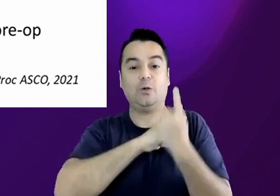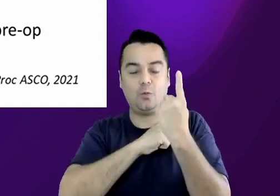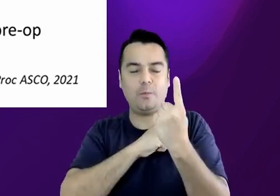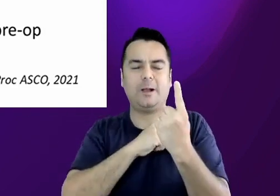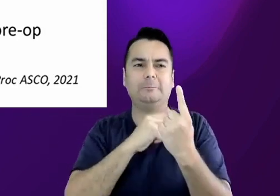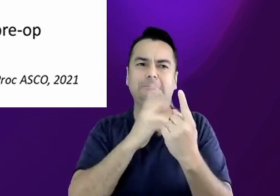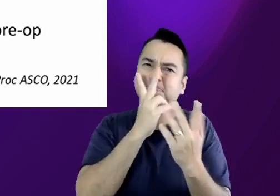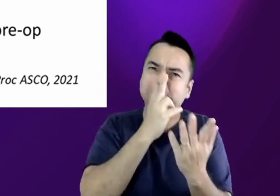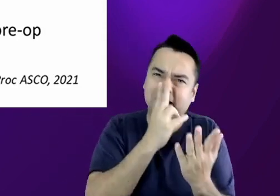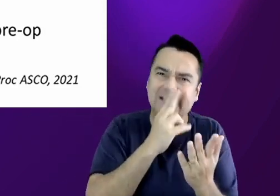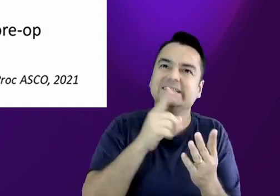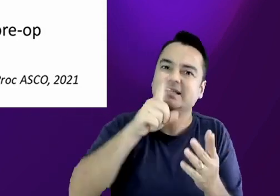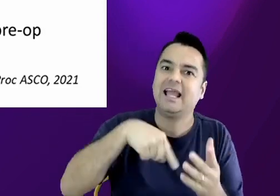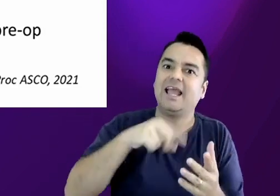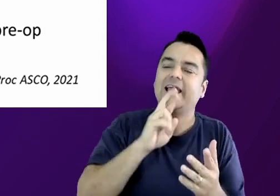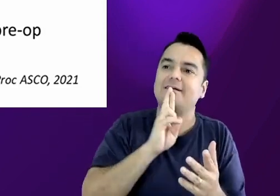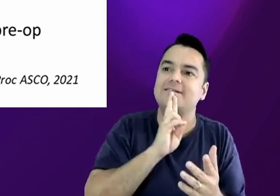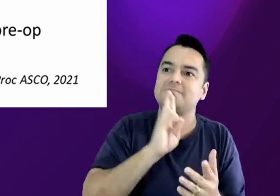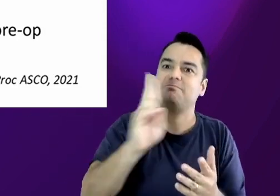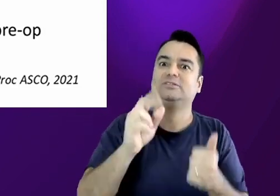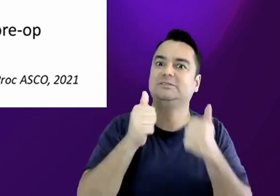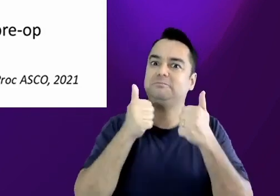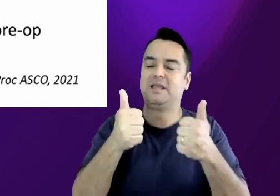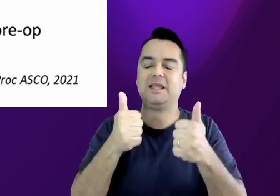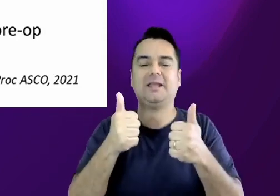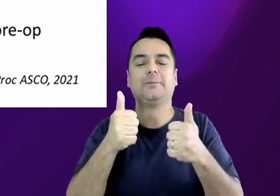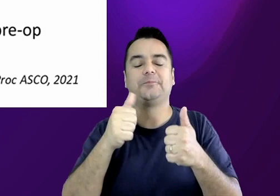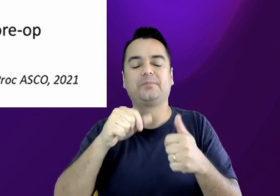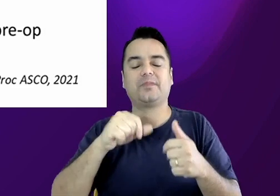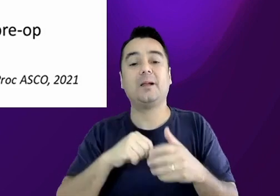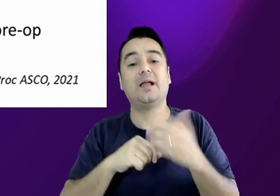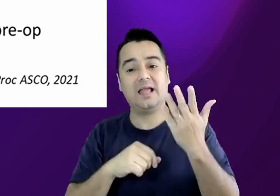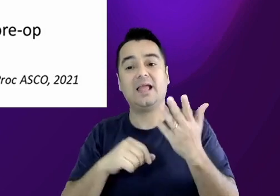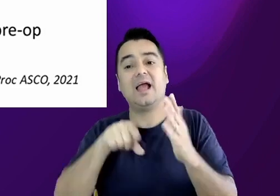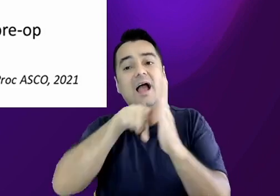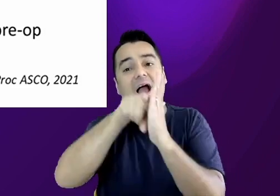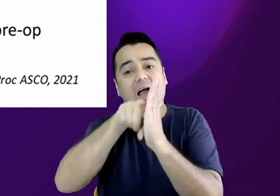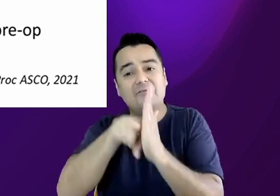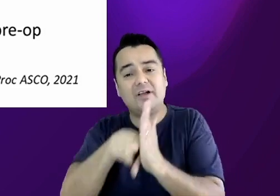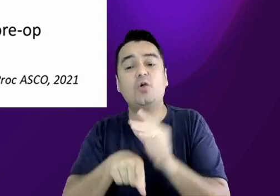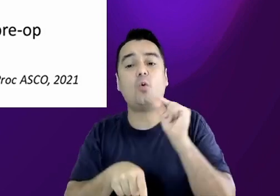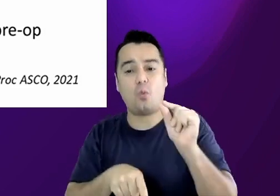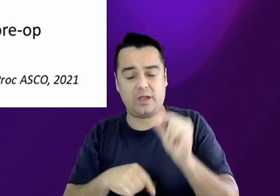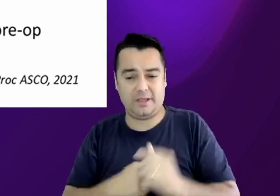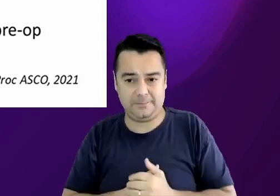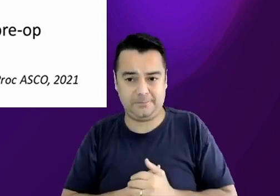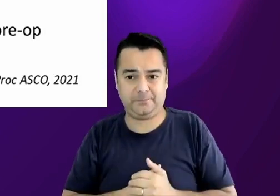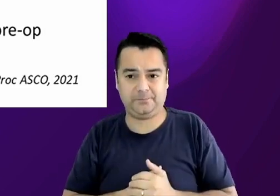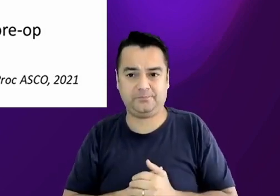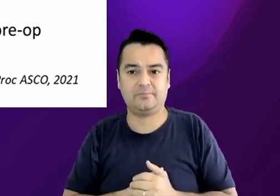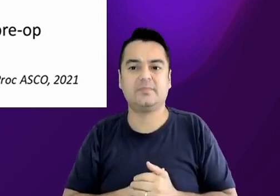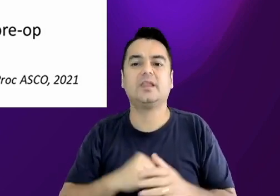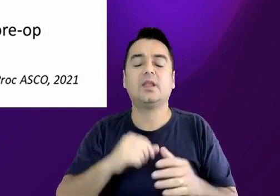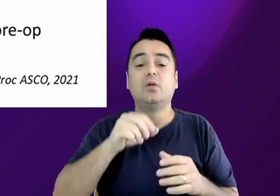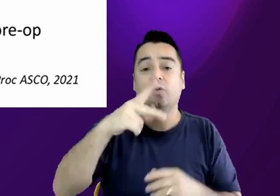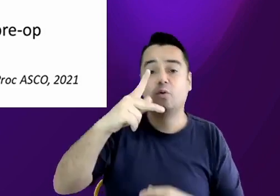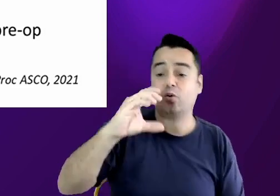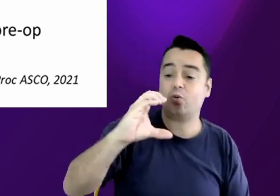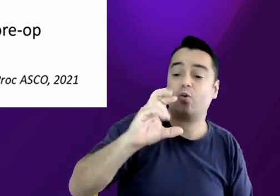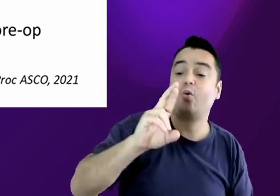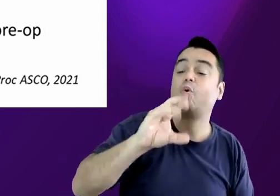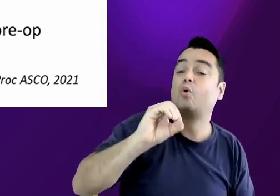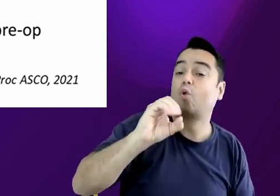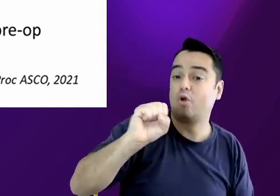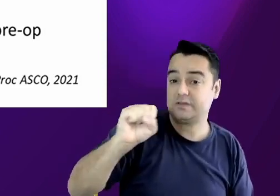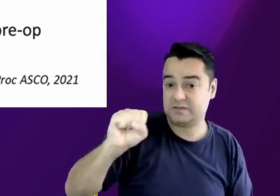iria responder essa grande questão, que avaliou o esquema do CROSS